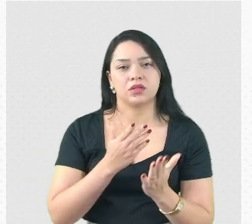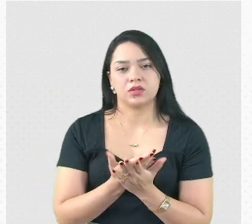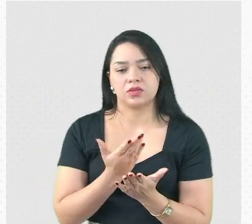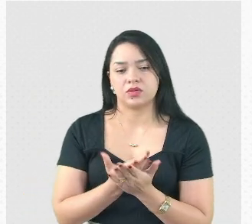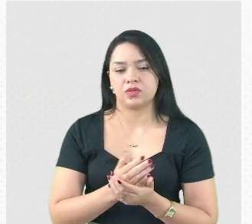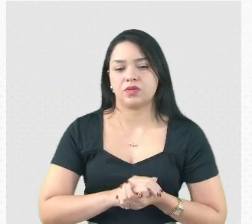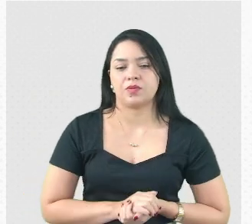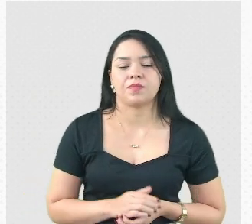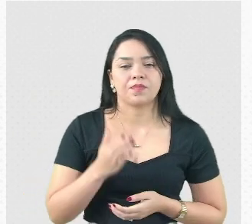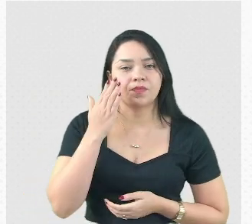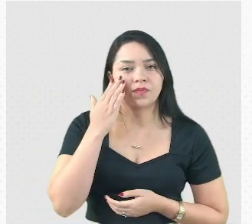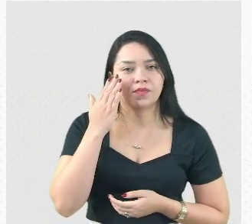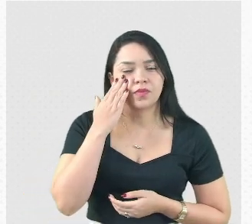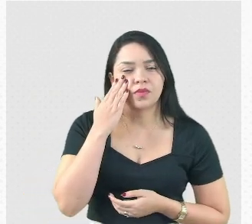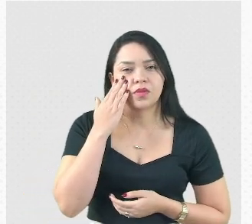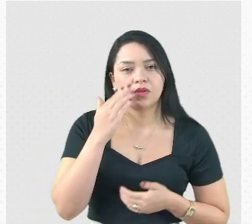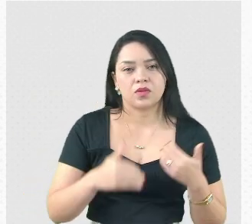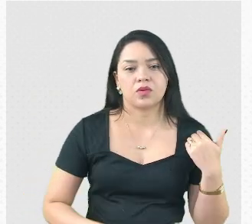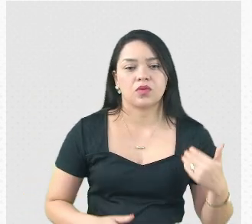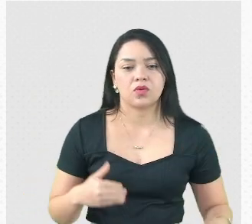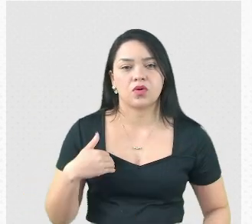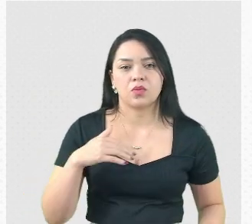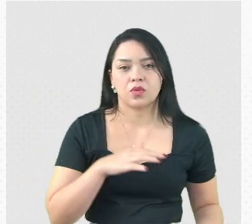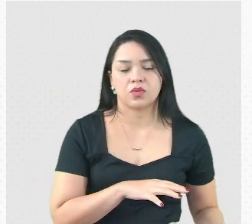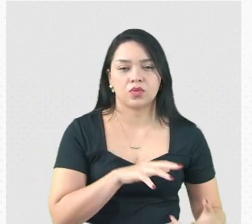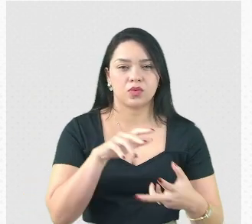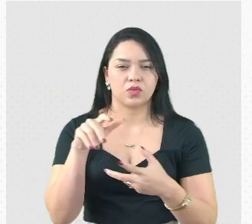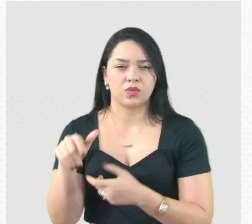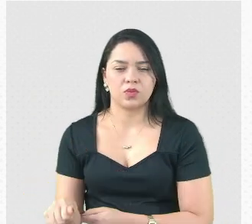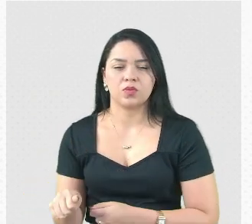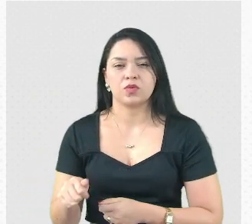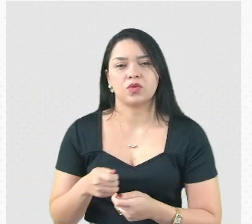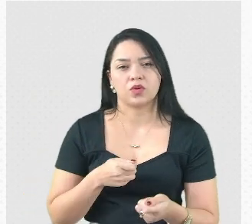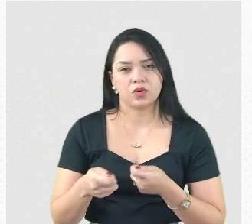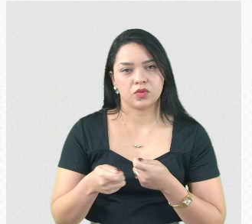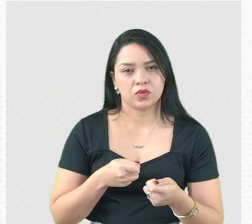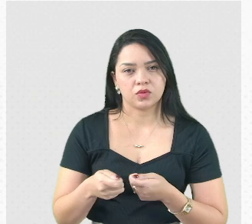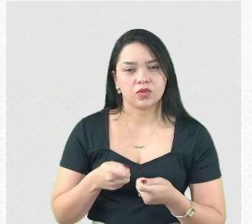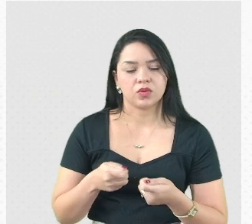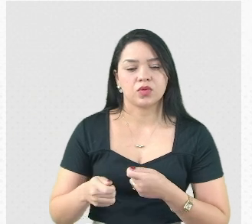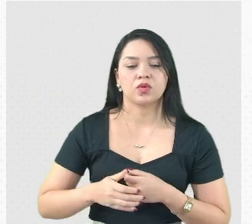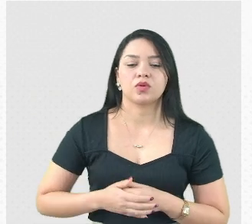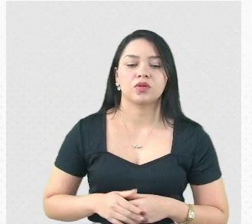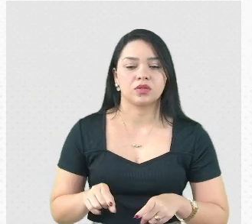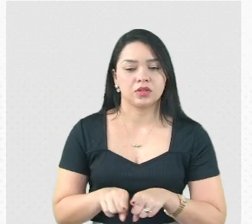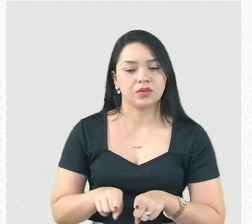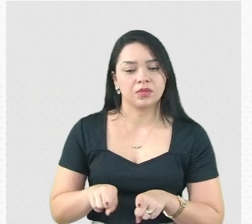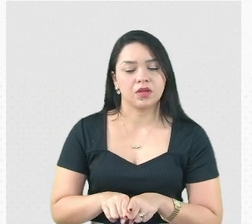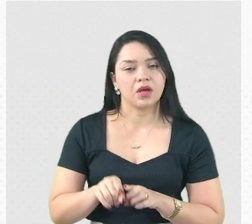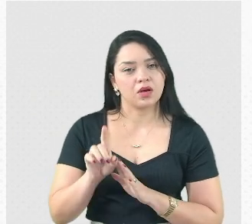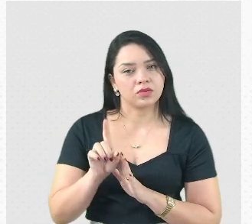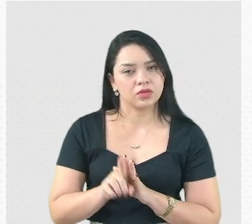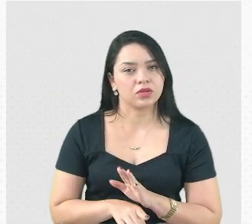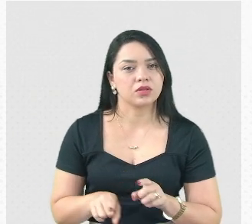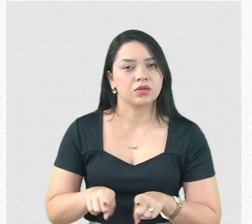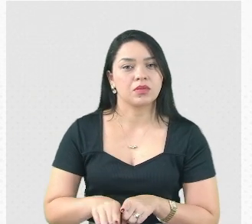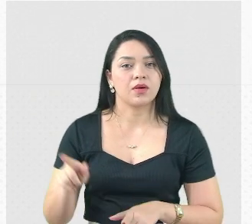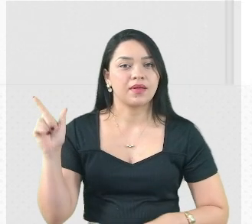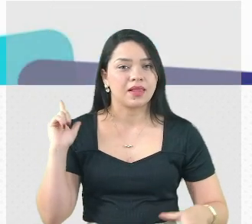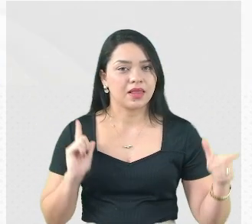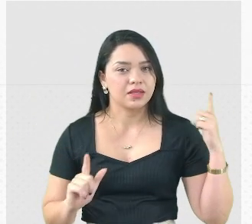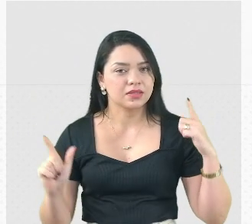A compreensão do papel do corpo no mundo, na produção, no que tange o controle sobre o próprio esforço e do direito ao repouso e ao